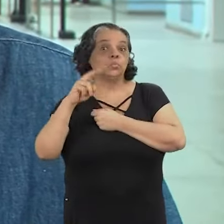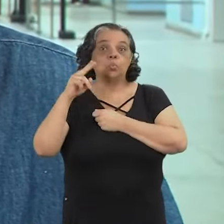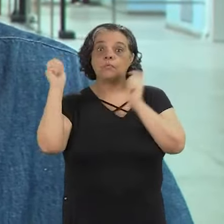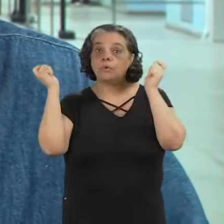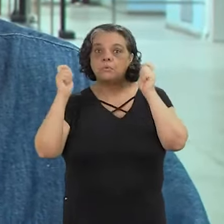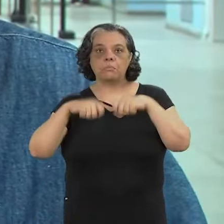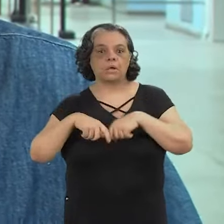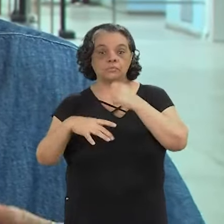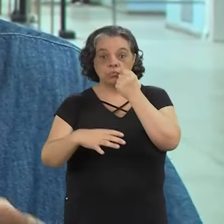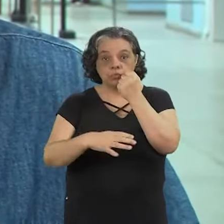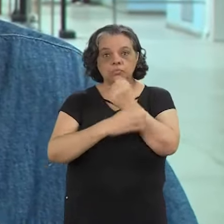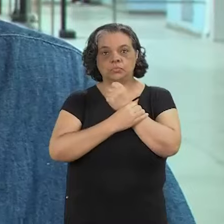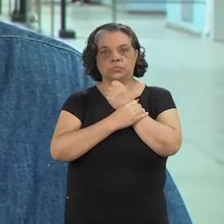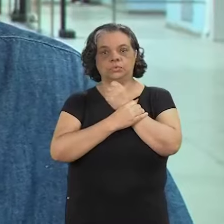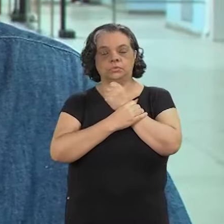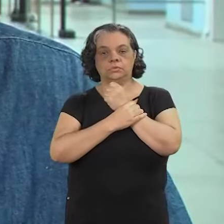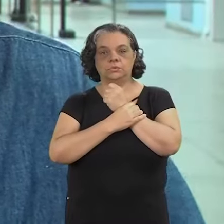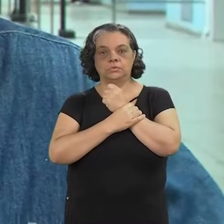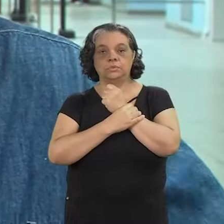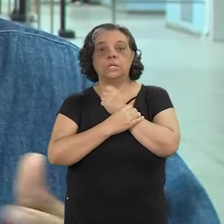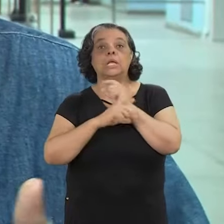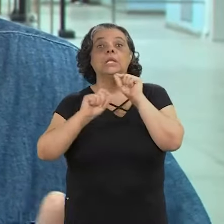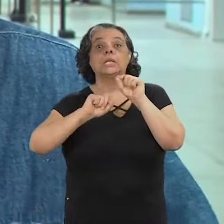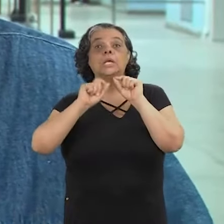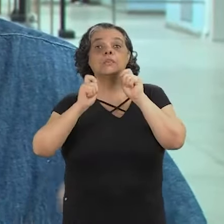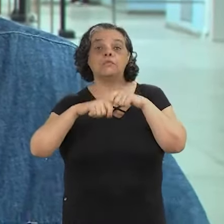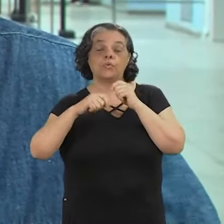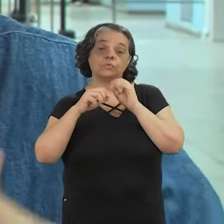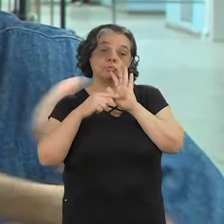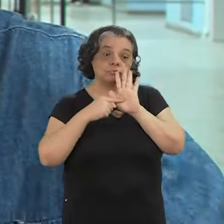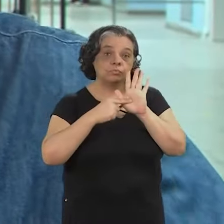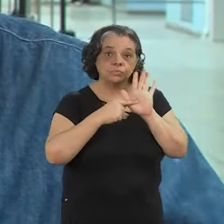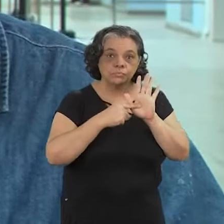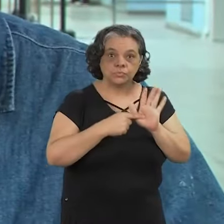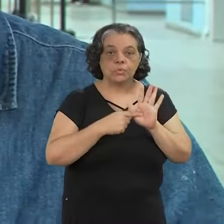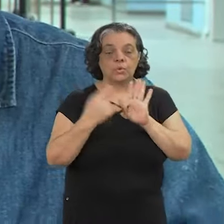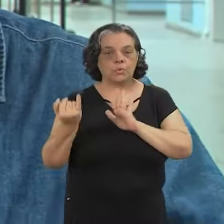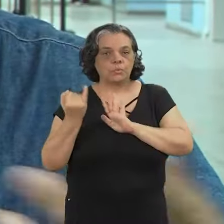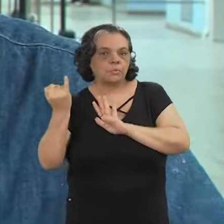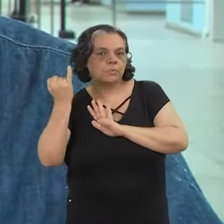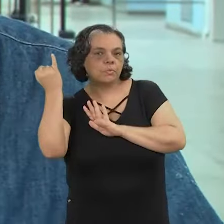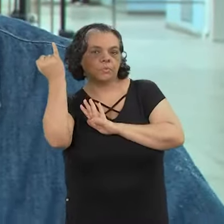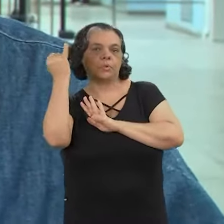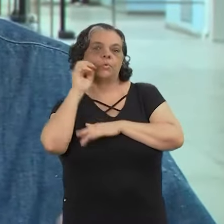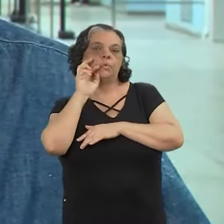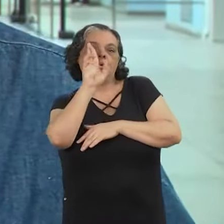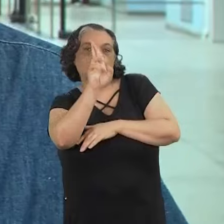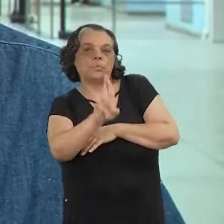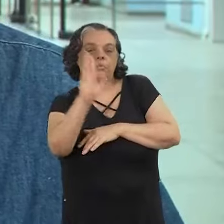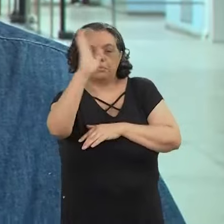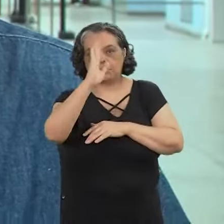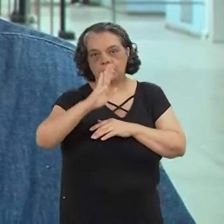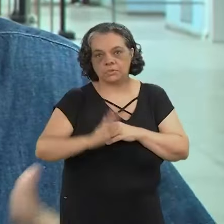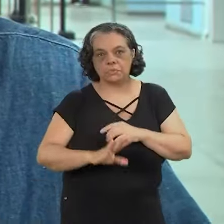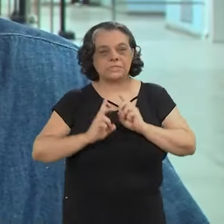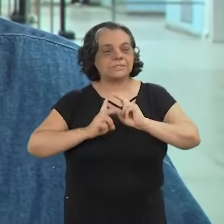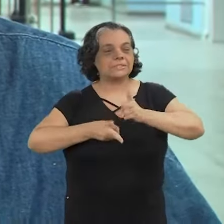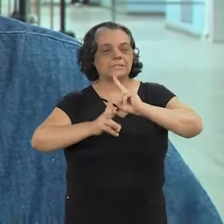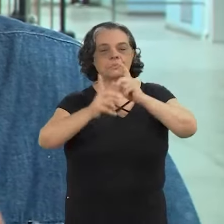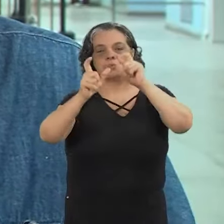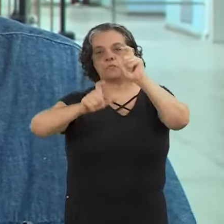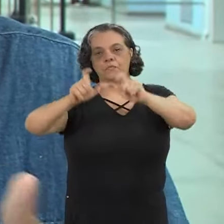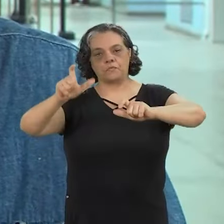capaz de sustentar veículos que fosem respondesse aos anseios da maioria dos brasileiros sempre